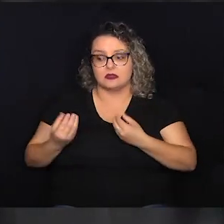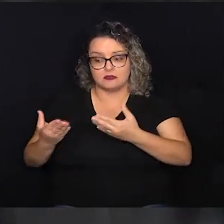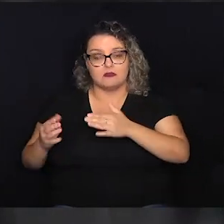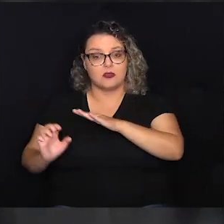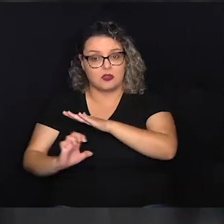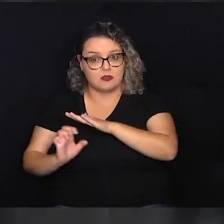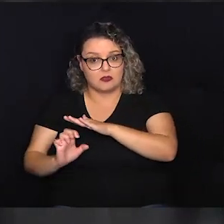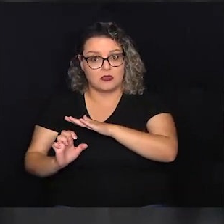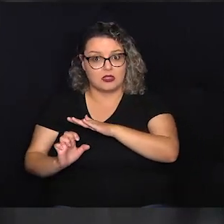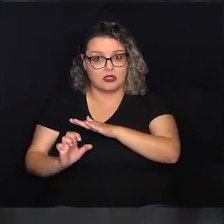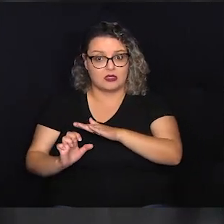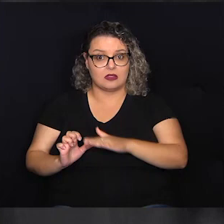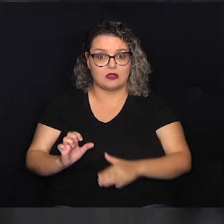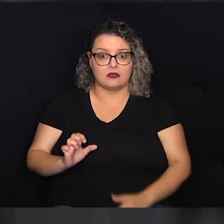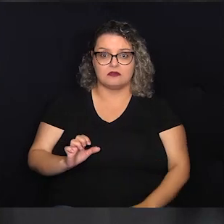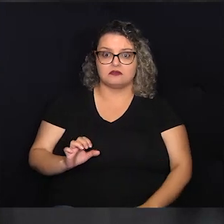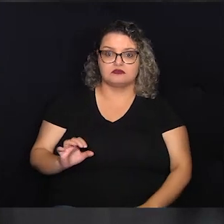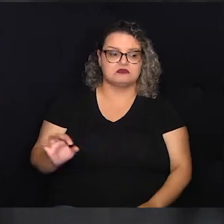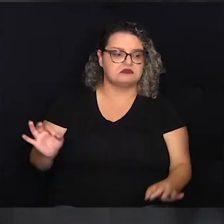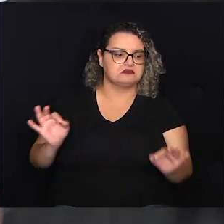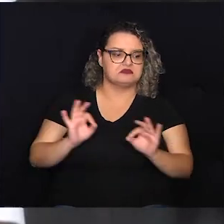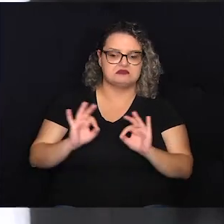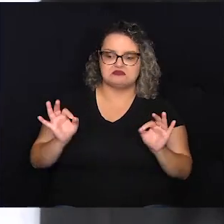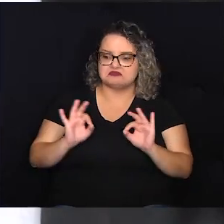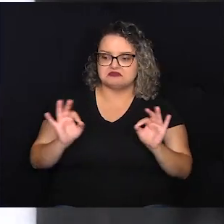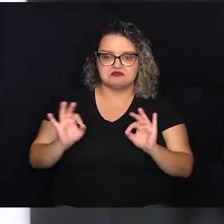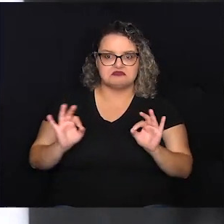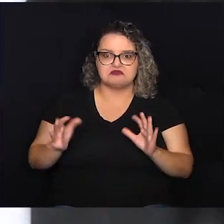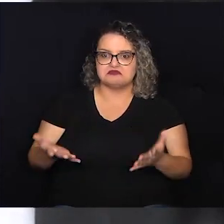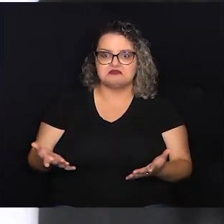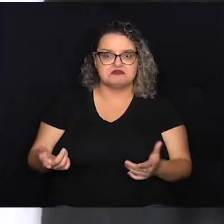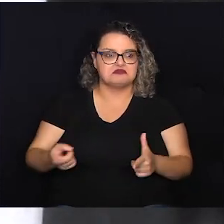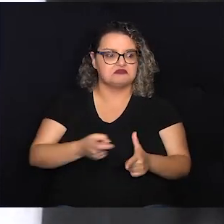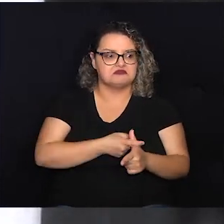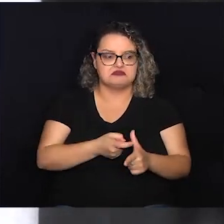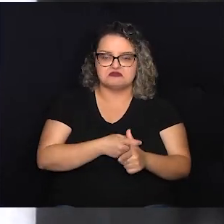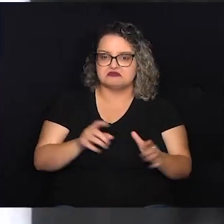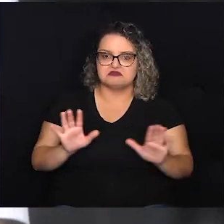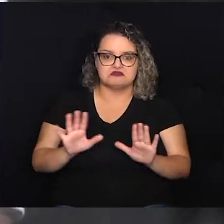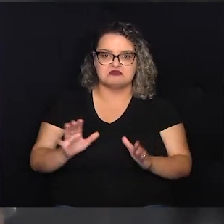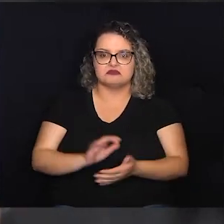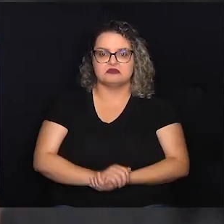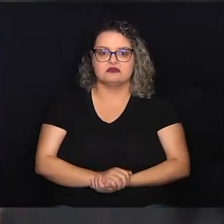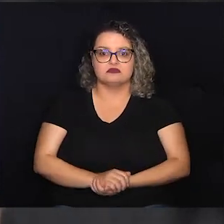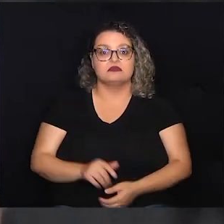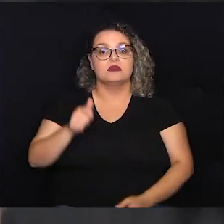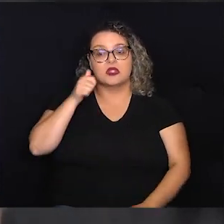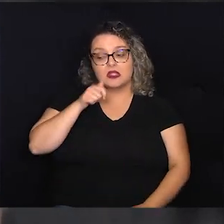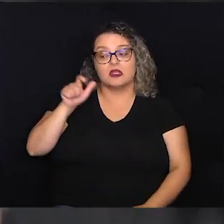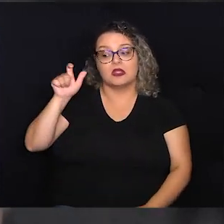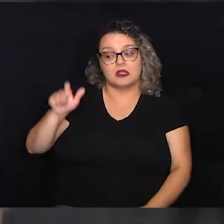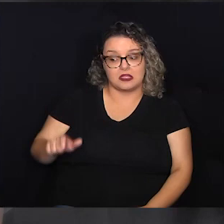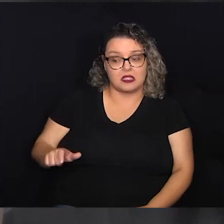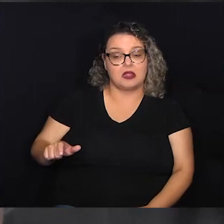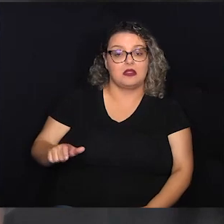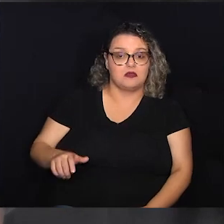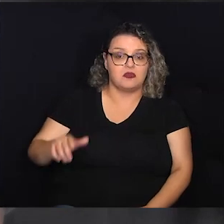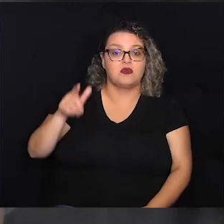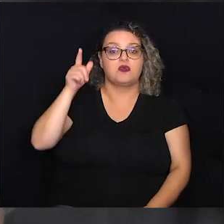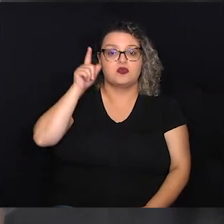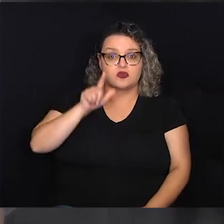empresa sem nenhum dividendo, e ela conseguiu, durante esses 6